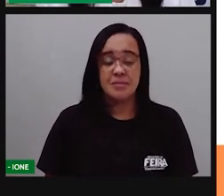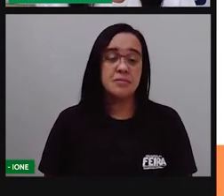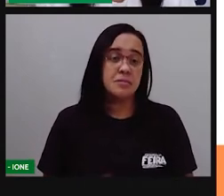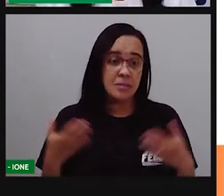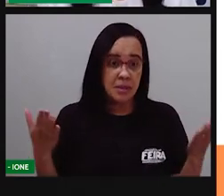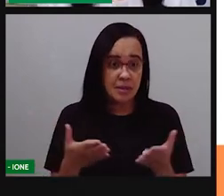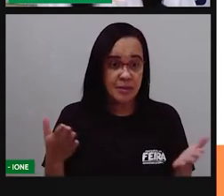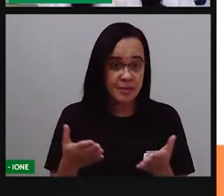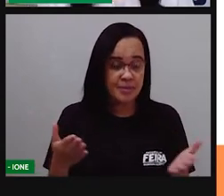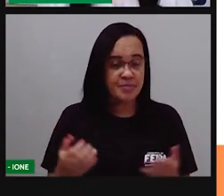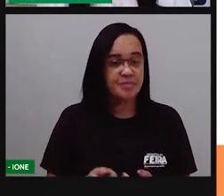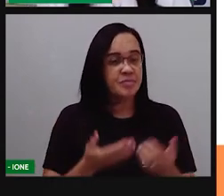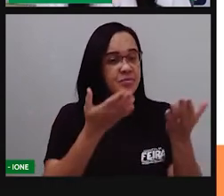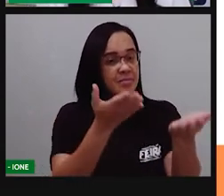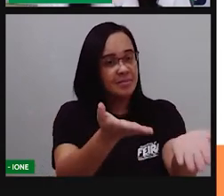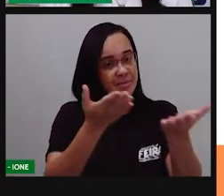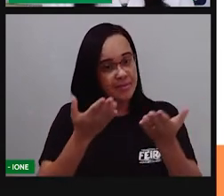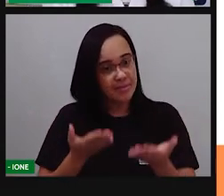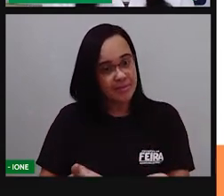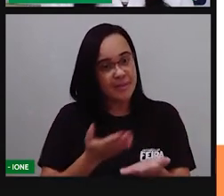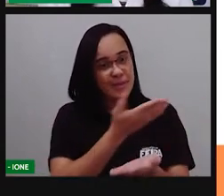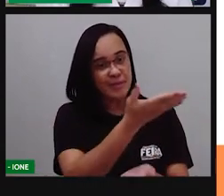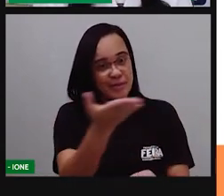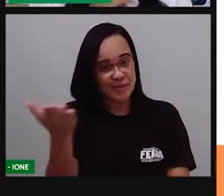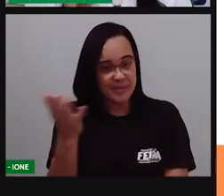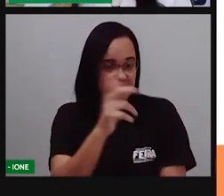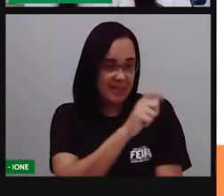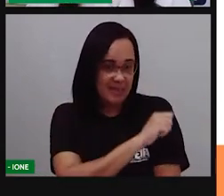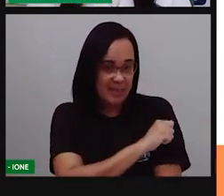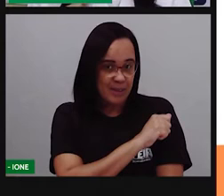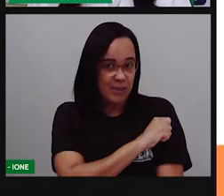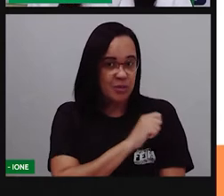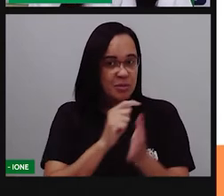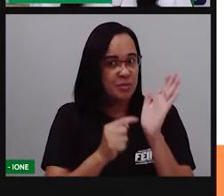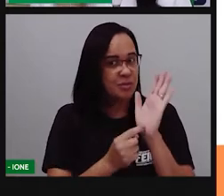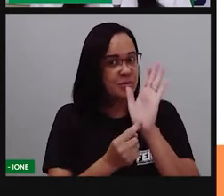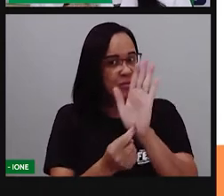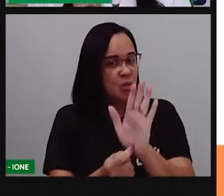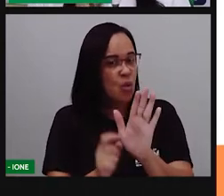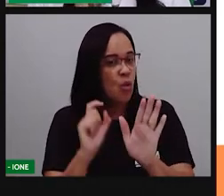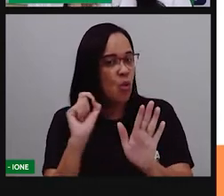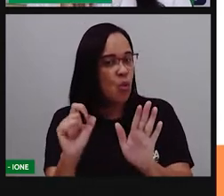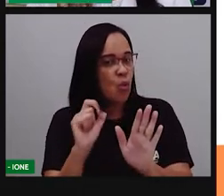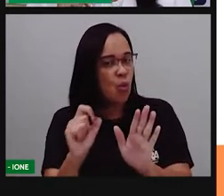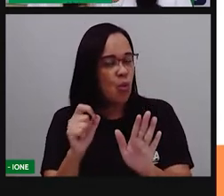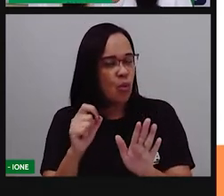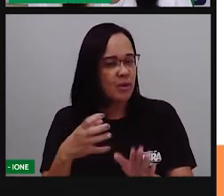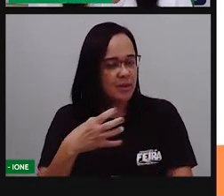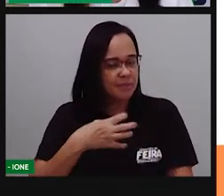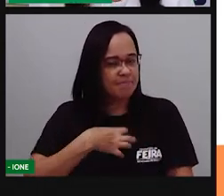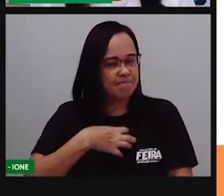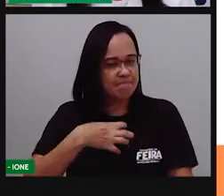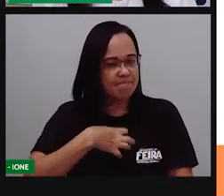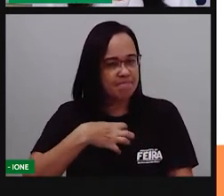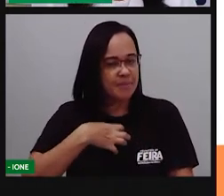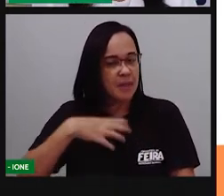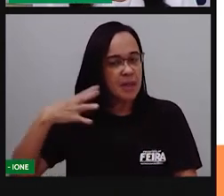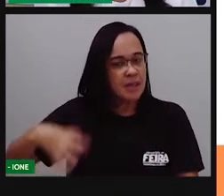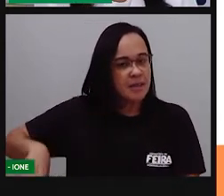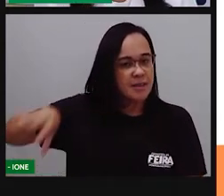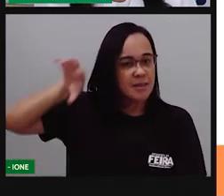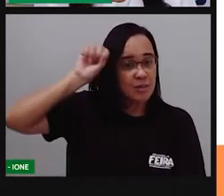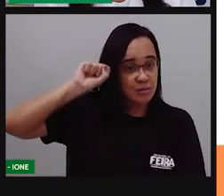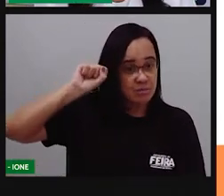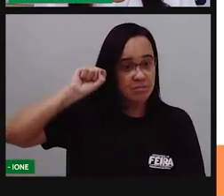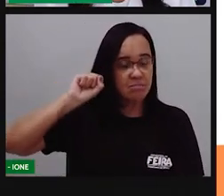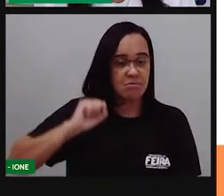e agora vou te convidar a identificar o som representado pela letra C nas